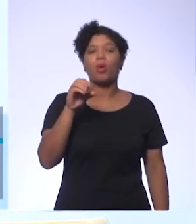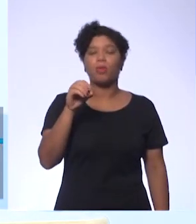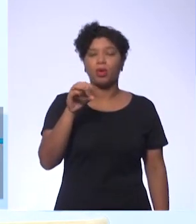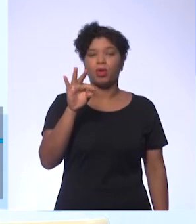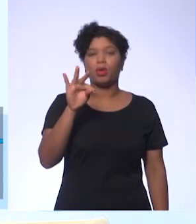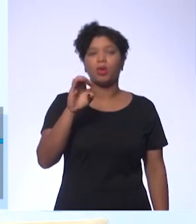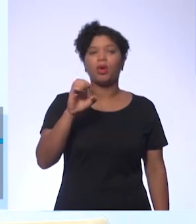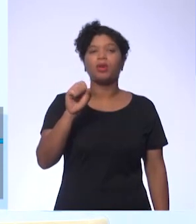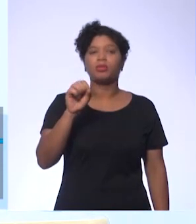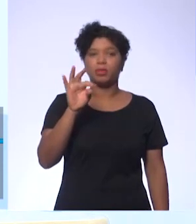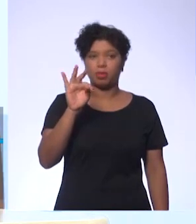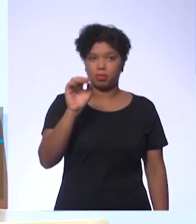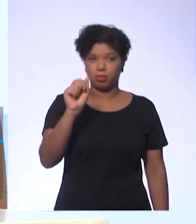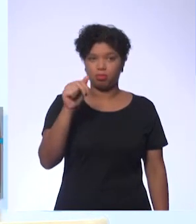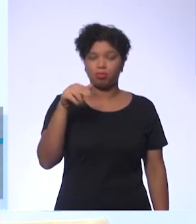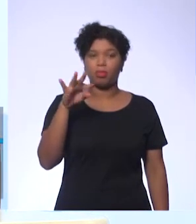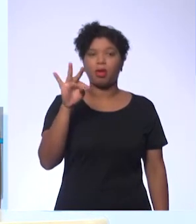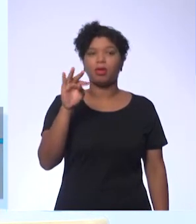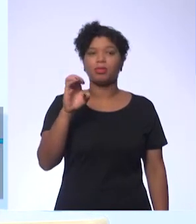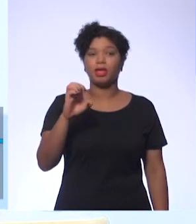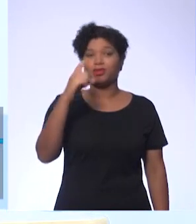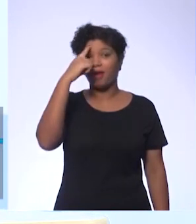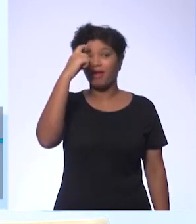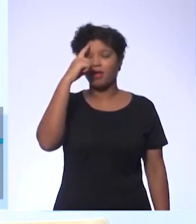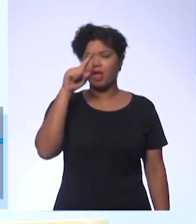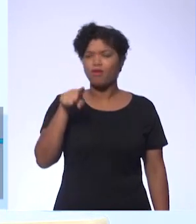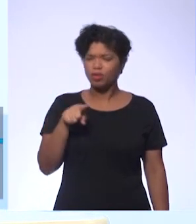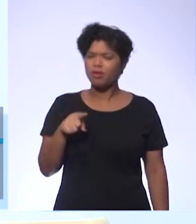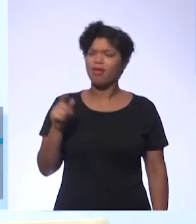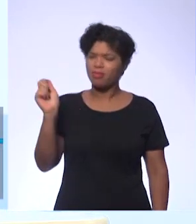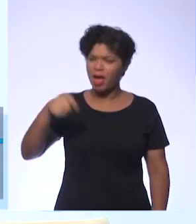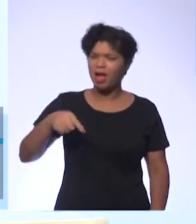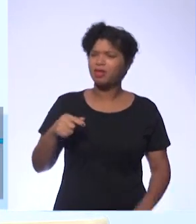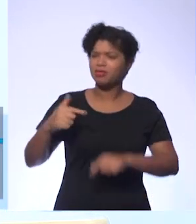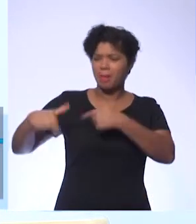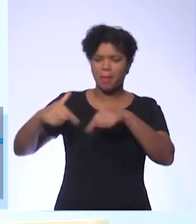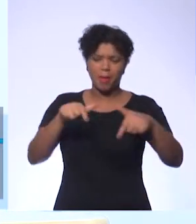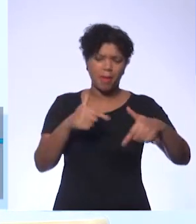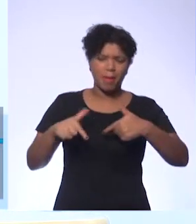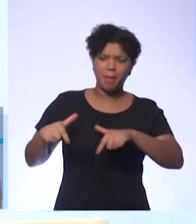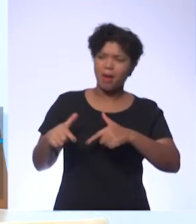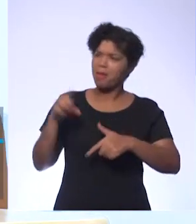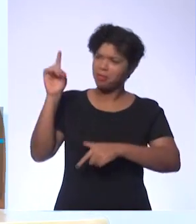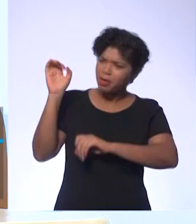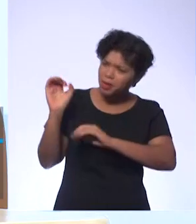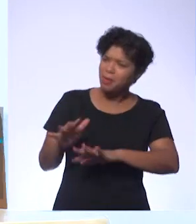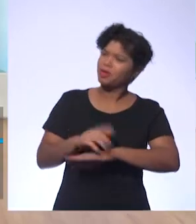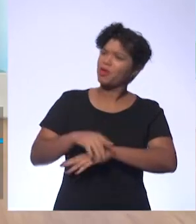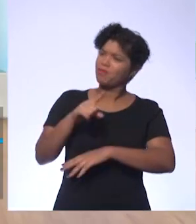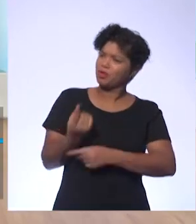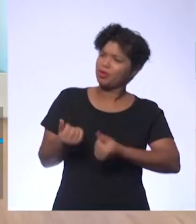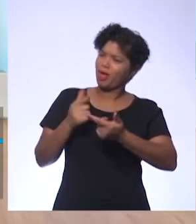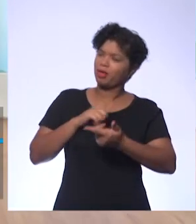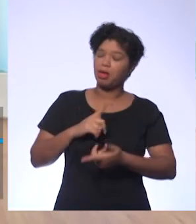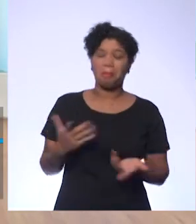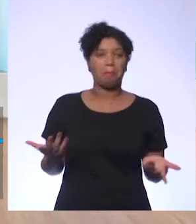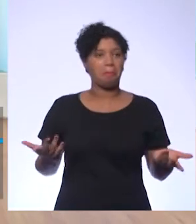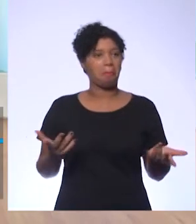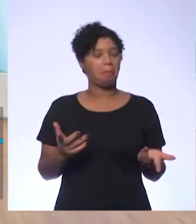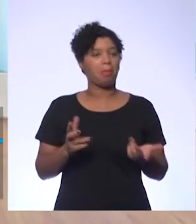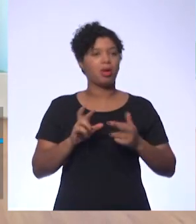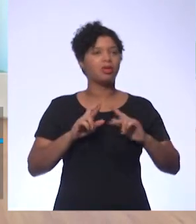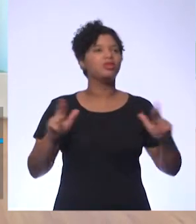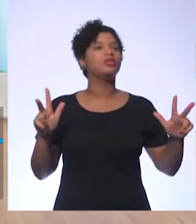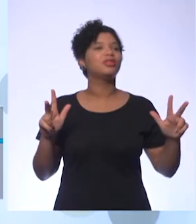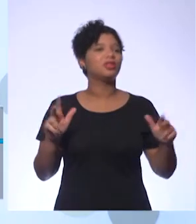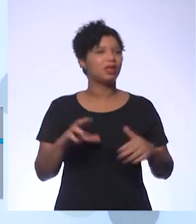ideia do acúmulo de bens com uma relação de escolha divina. Entendi. Olha só.